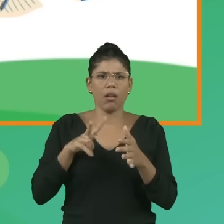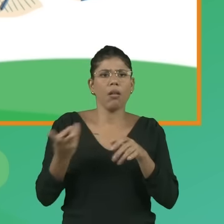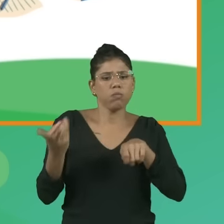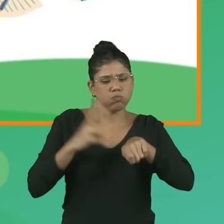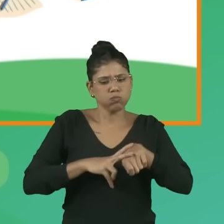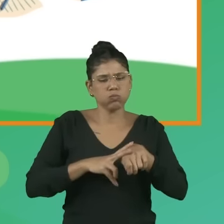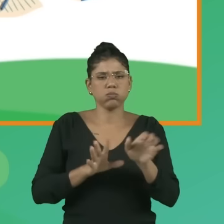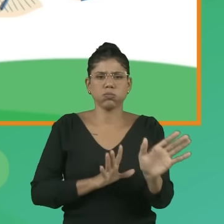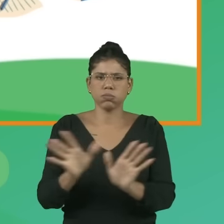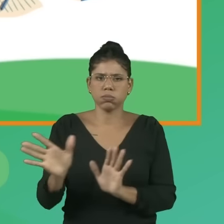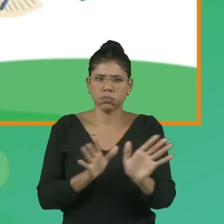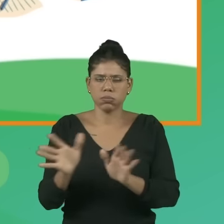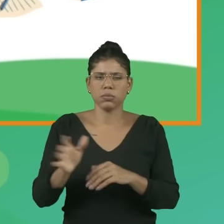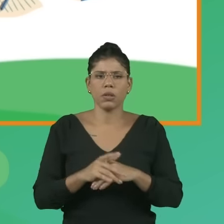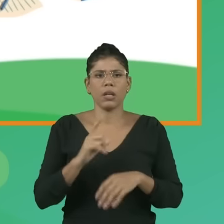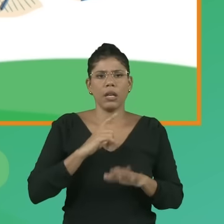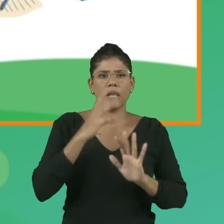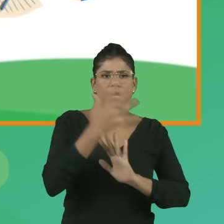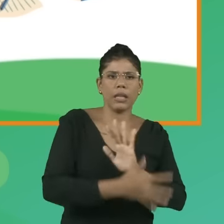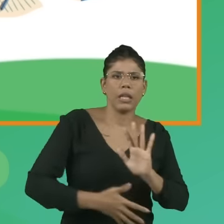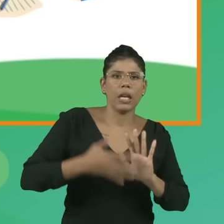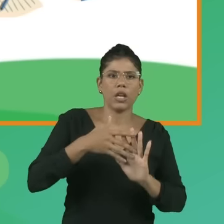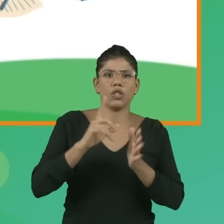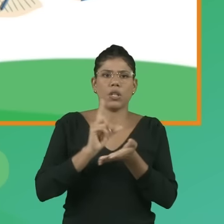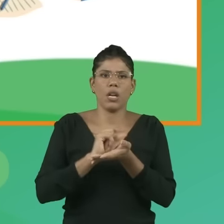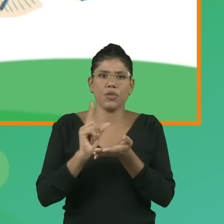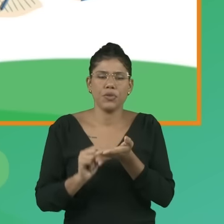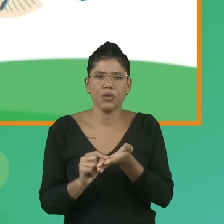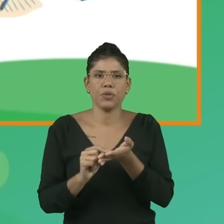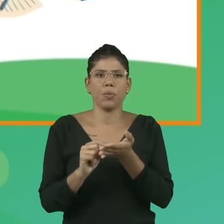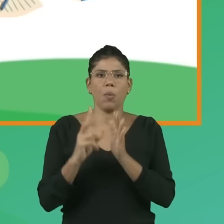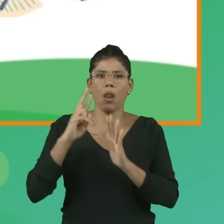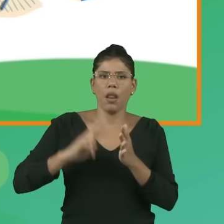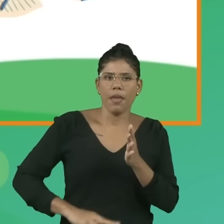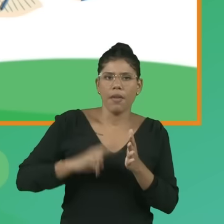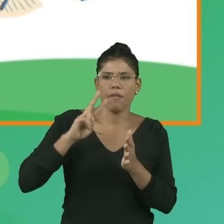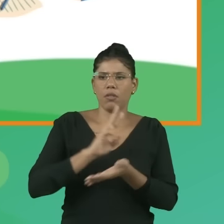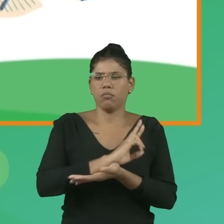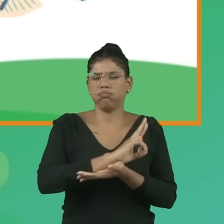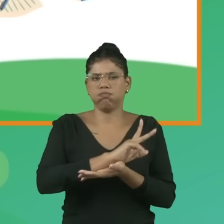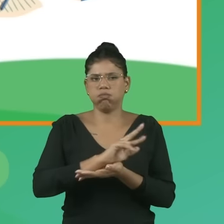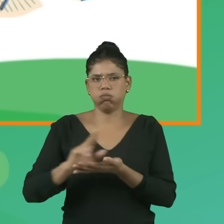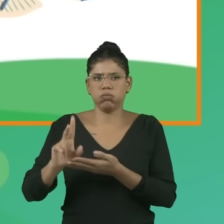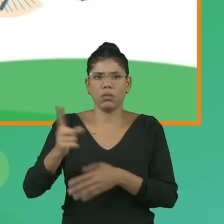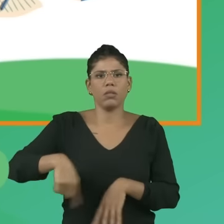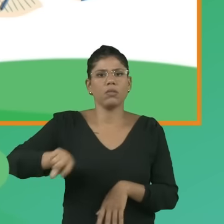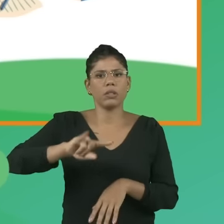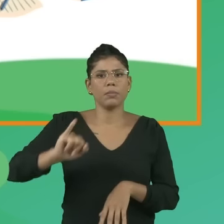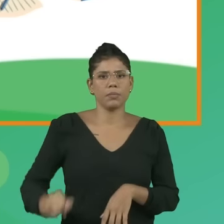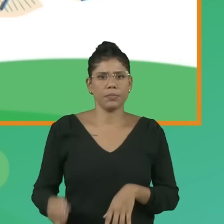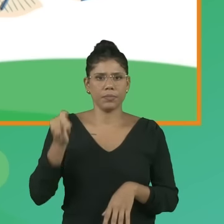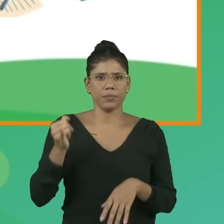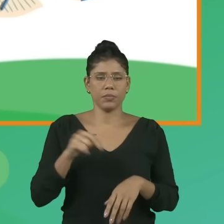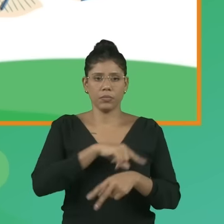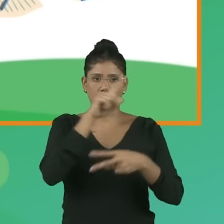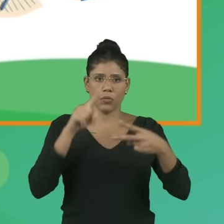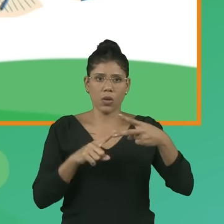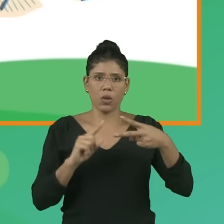através de textos, artigos, livros. Tem um vasto material aí para vocês. dois,